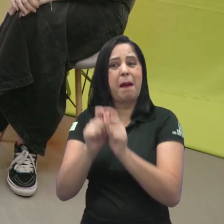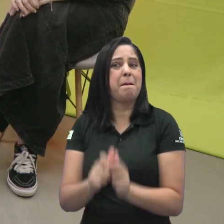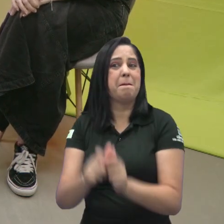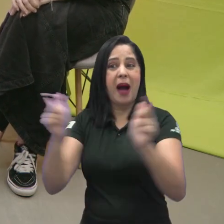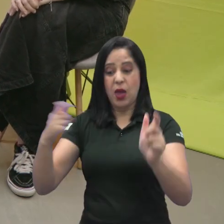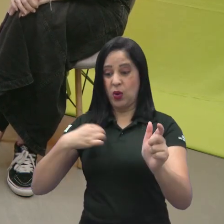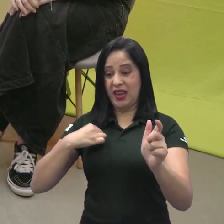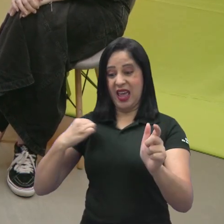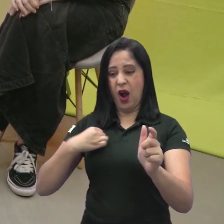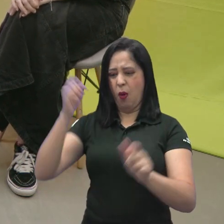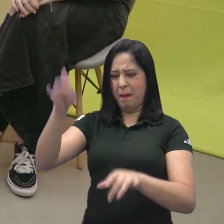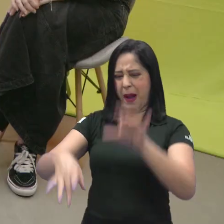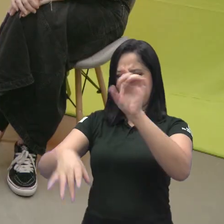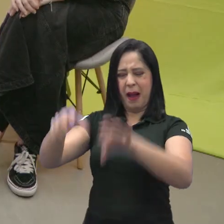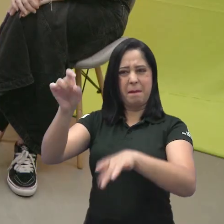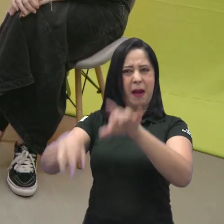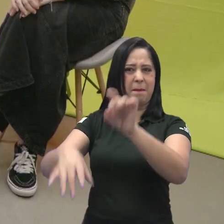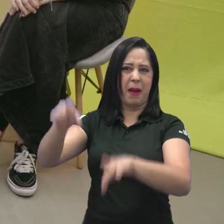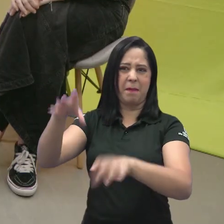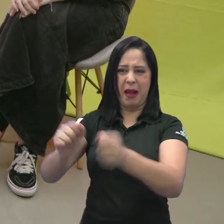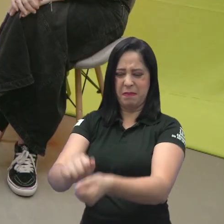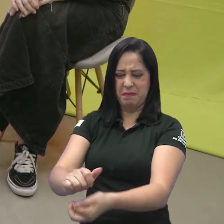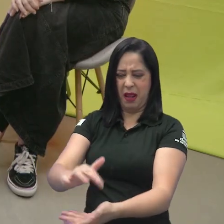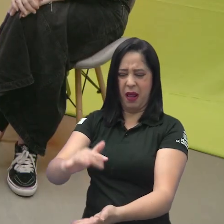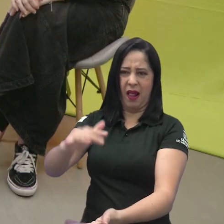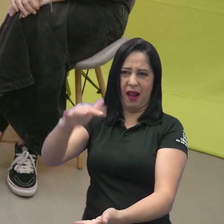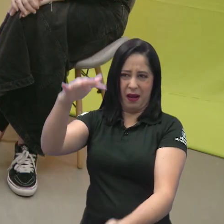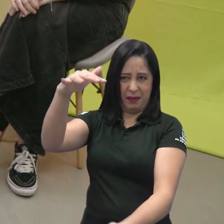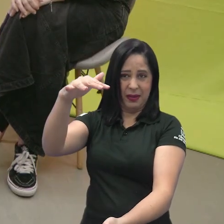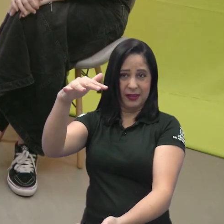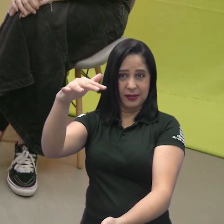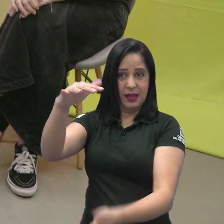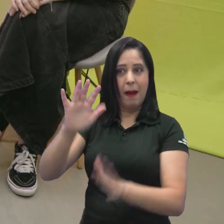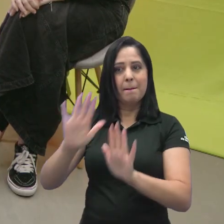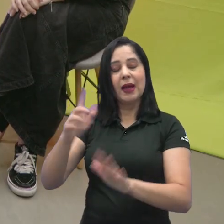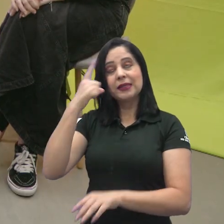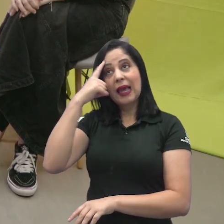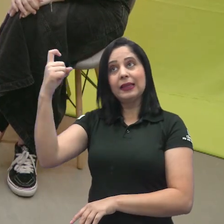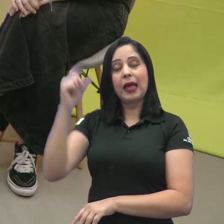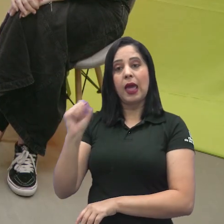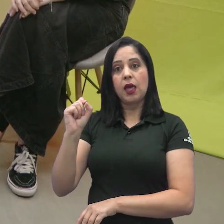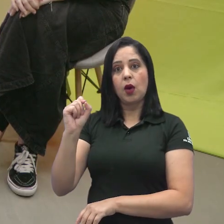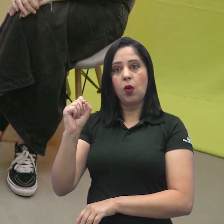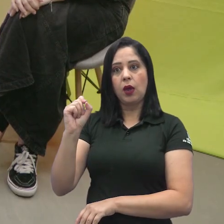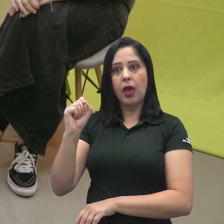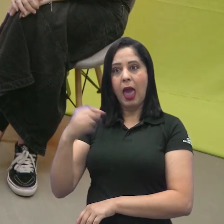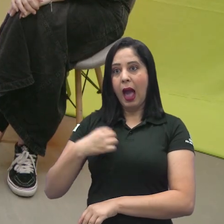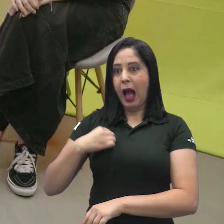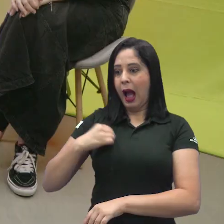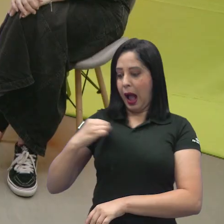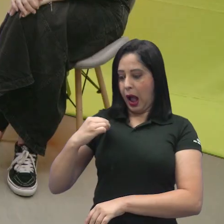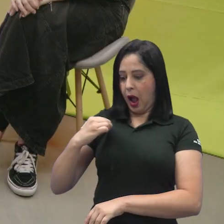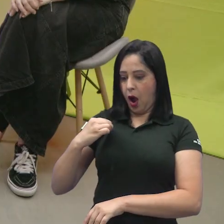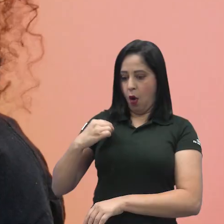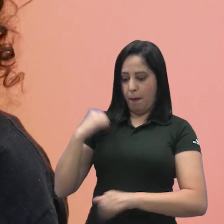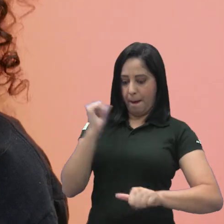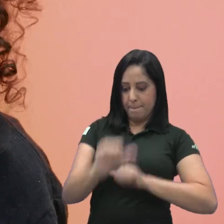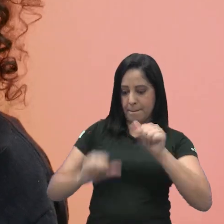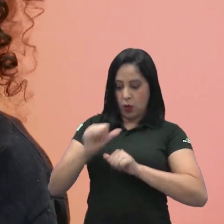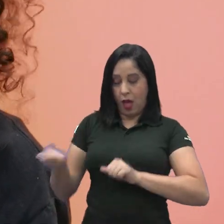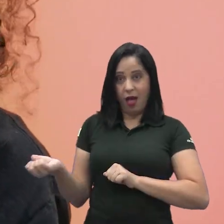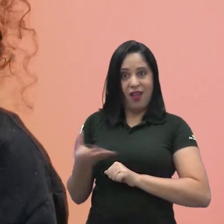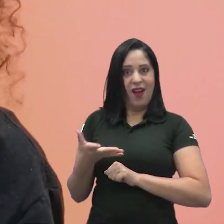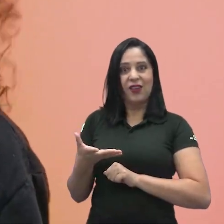descartadas não chegam a esse destino e vão parar em aterros. A ideia do upcycling é dar uma vida nova para roupas que a gente já